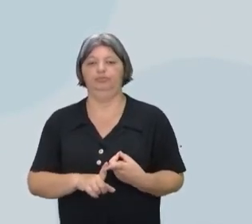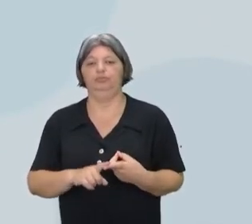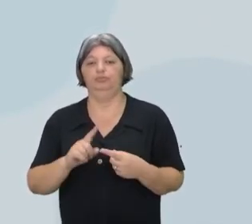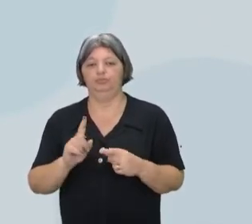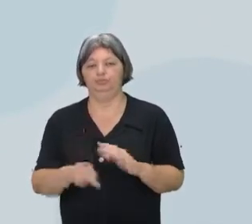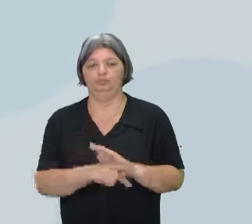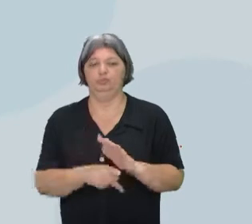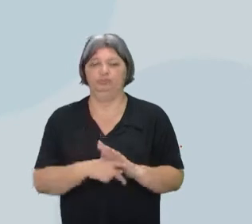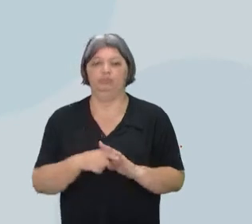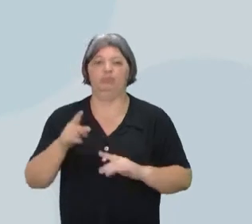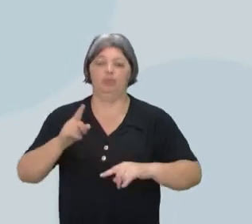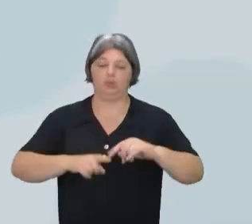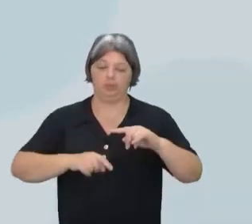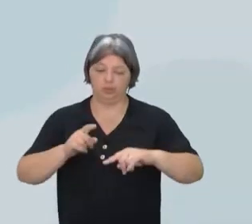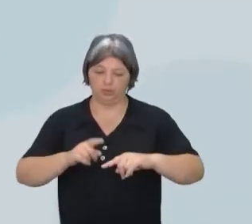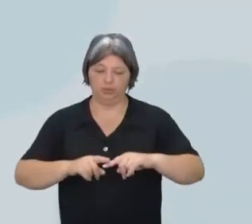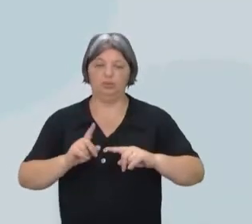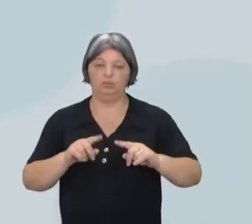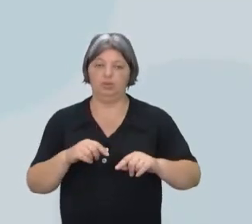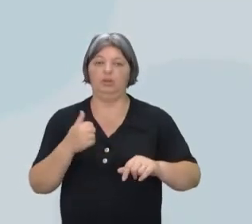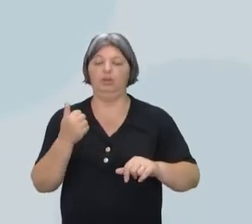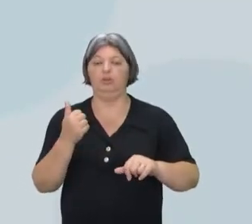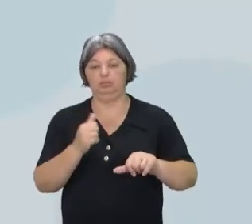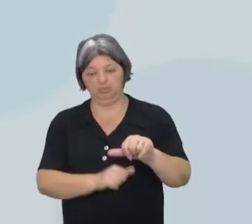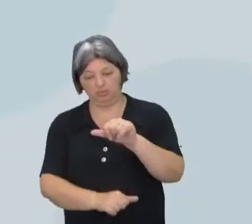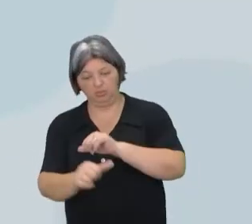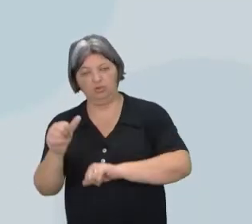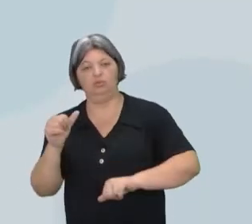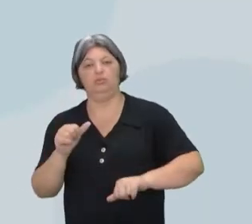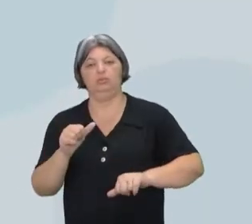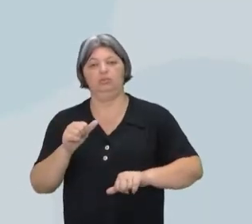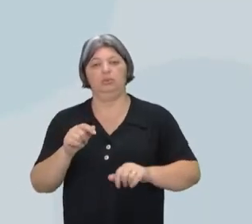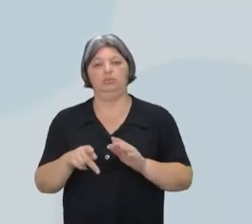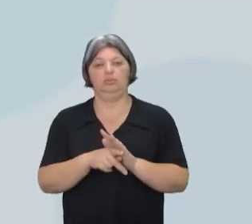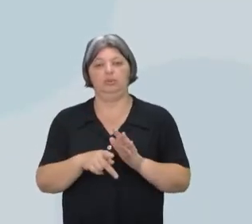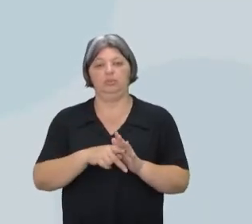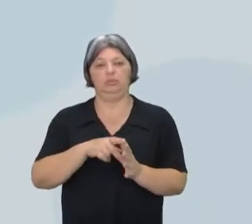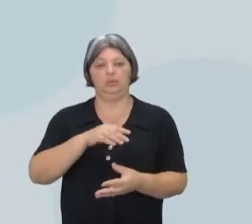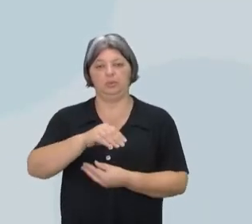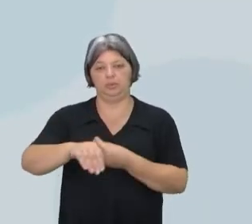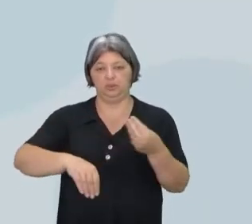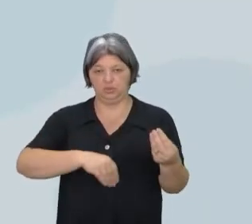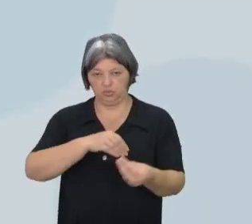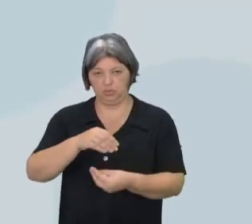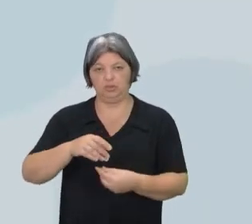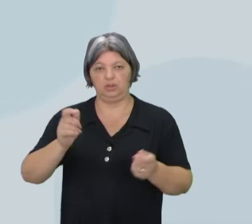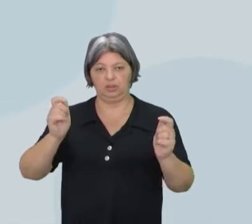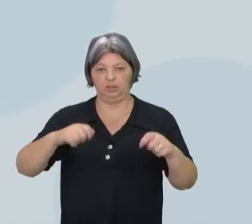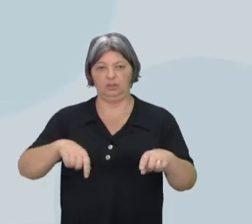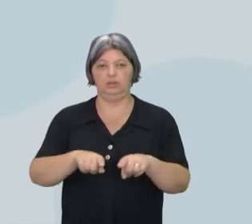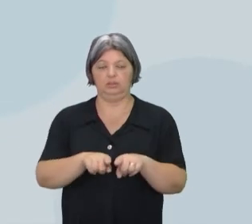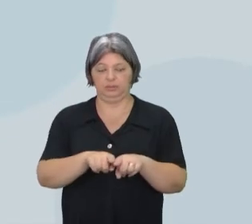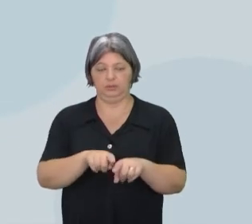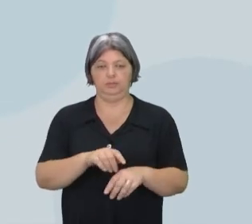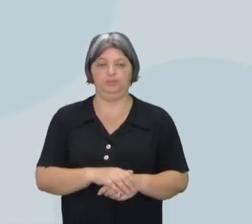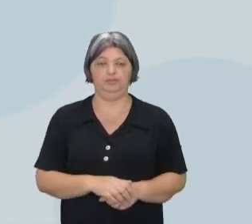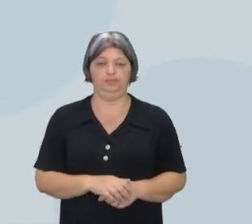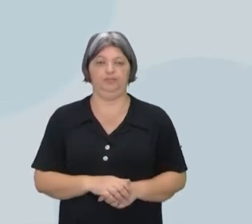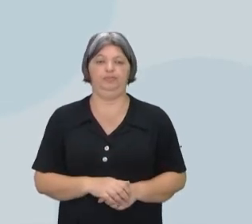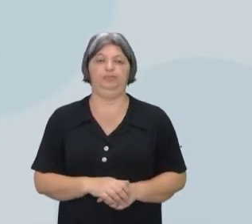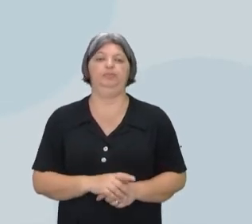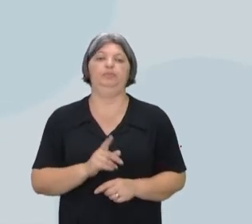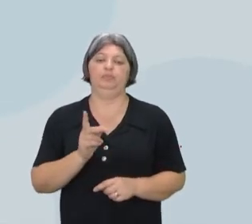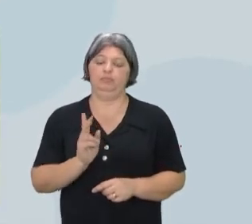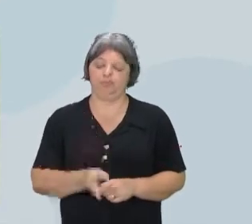ele vira produto, mas o produto também pode voltar a ser reagente. Então, essa reação, ela é